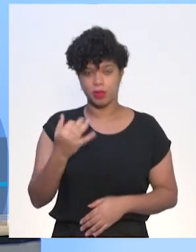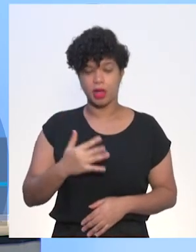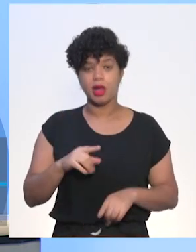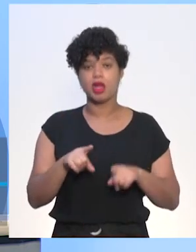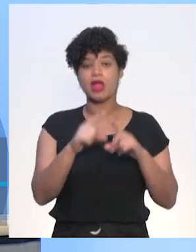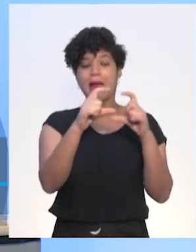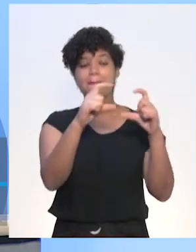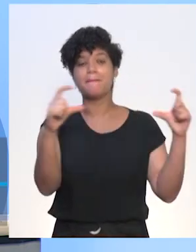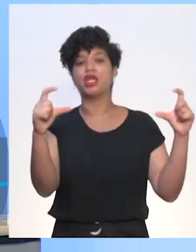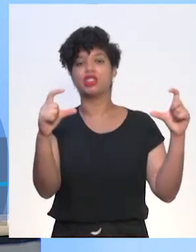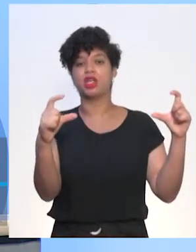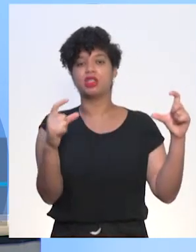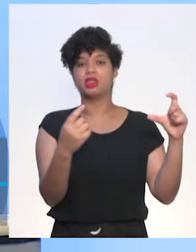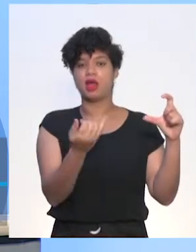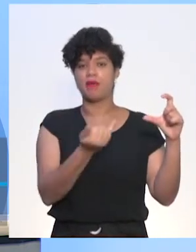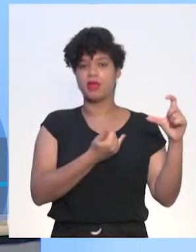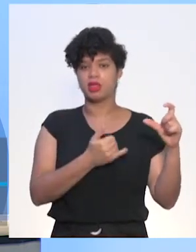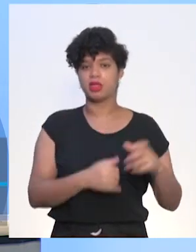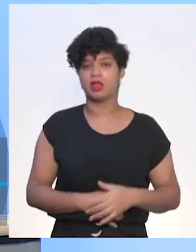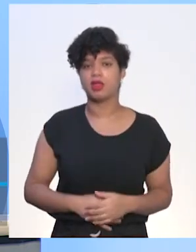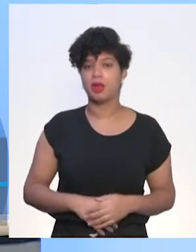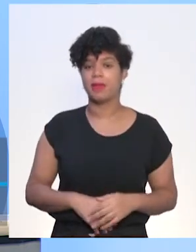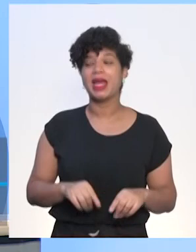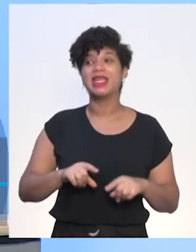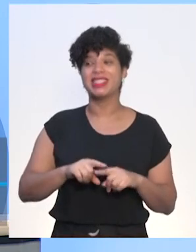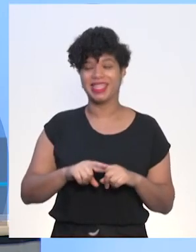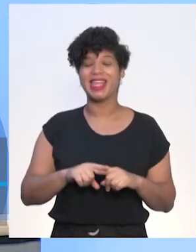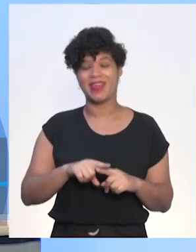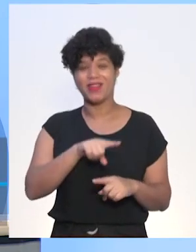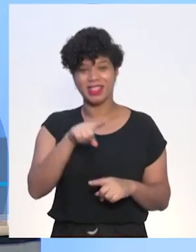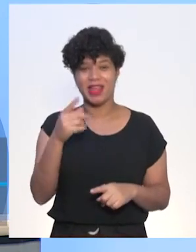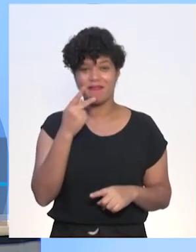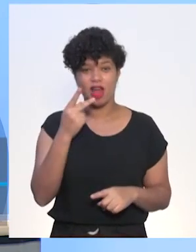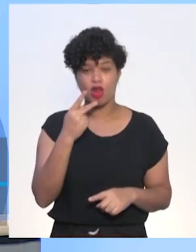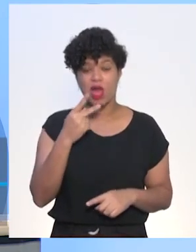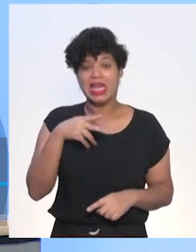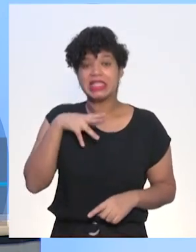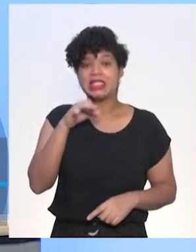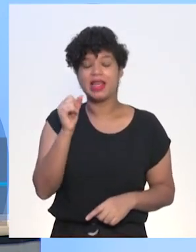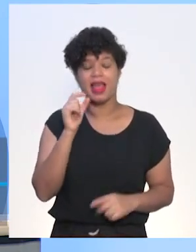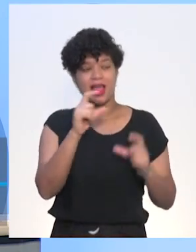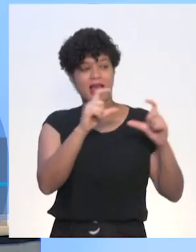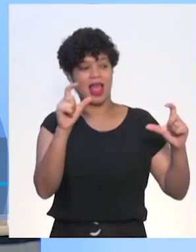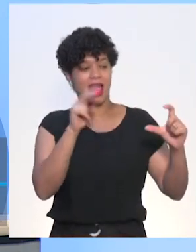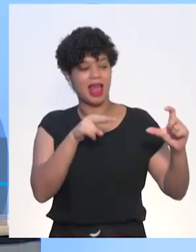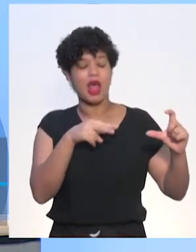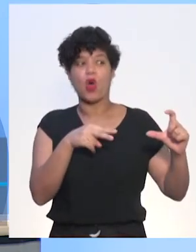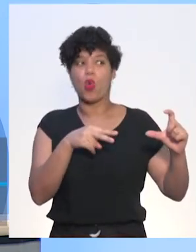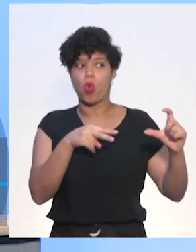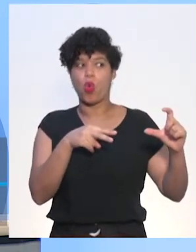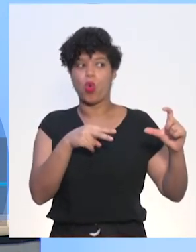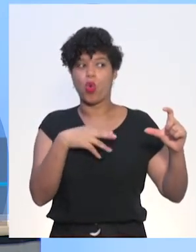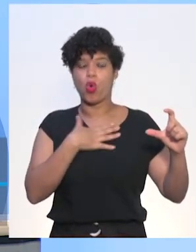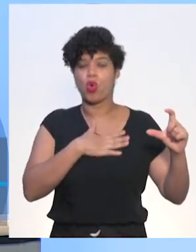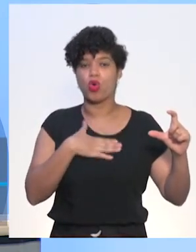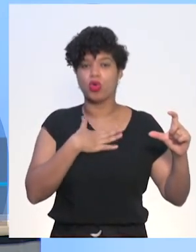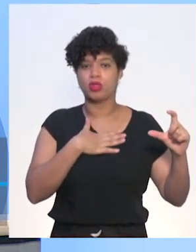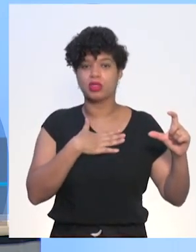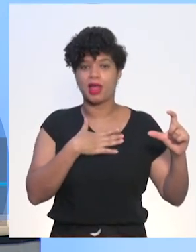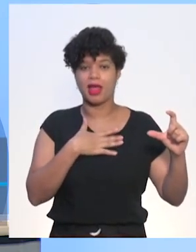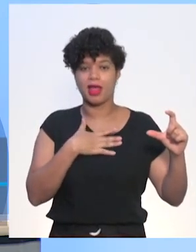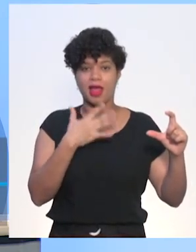da Manchete hoje e algum aluno colocou a se ela me chamar a atenção então para chamar atenção que a gente já começa a subir entender